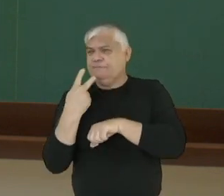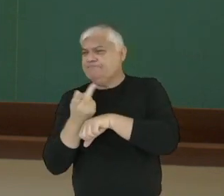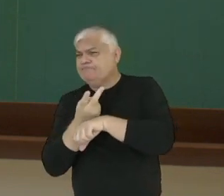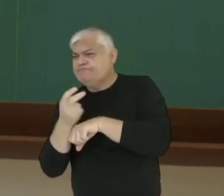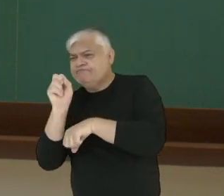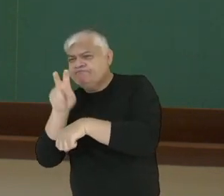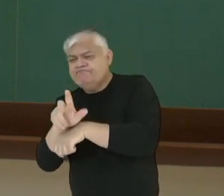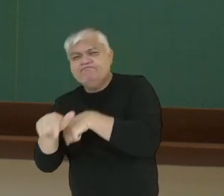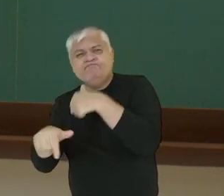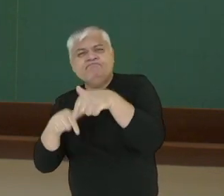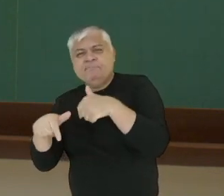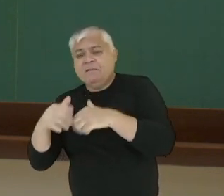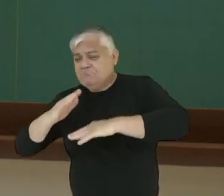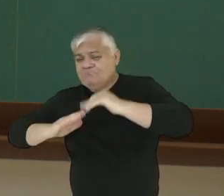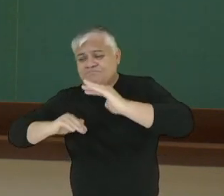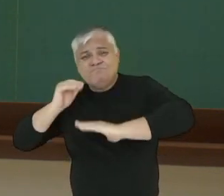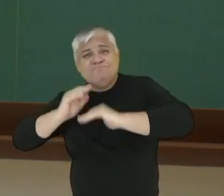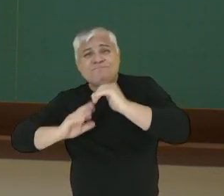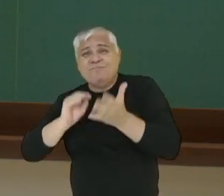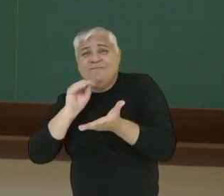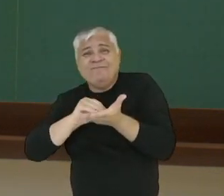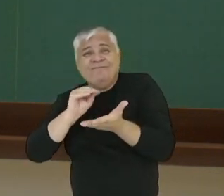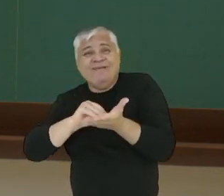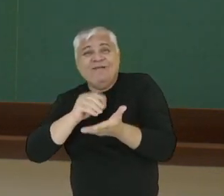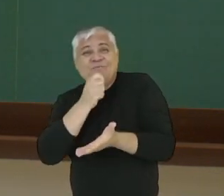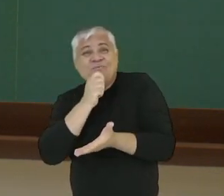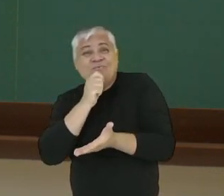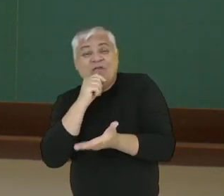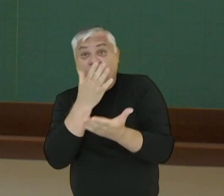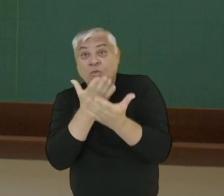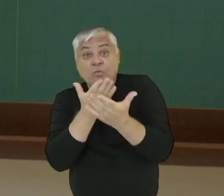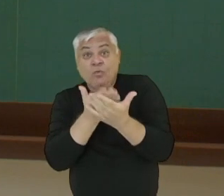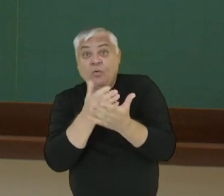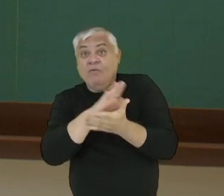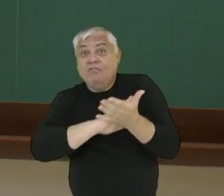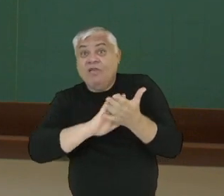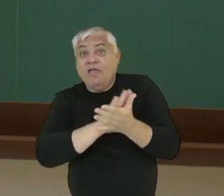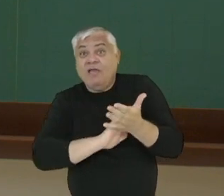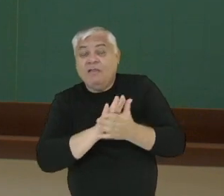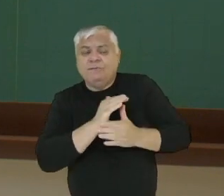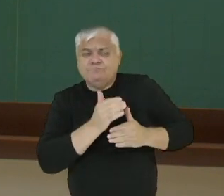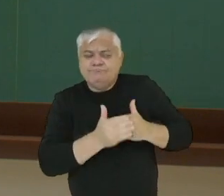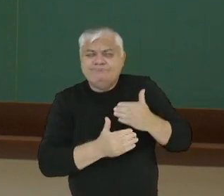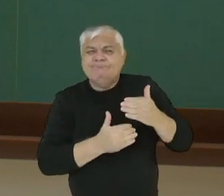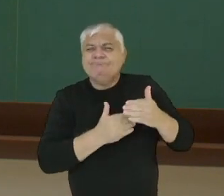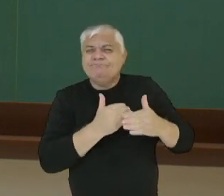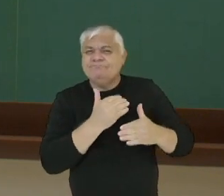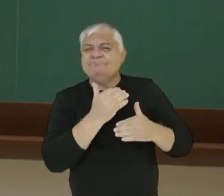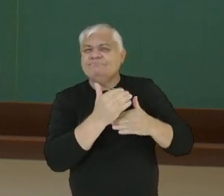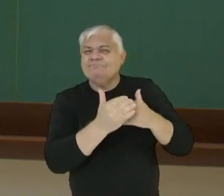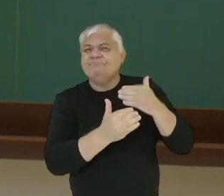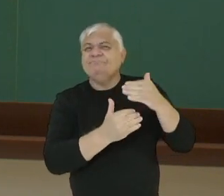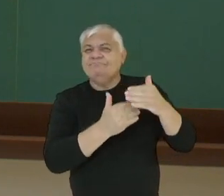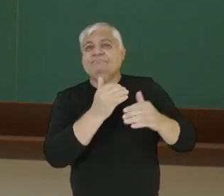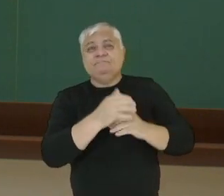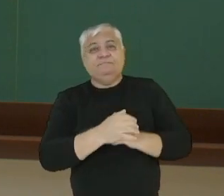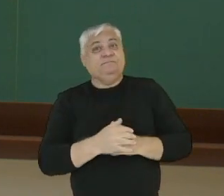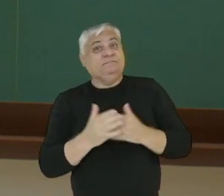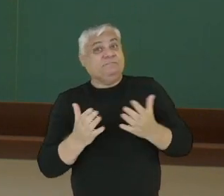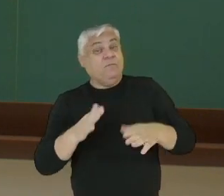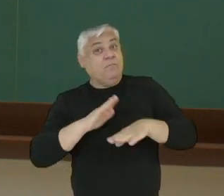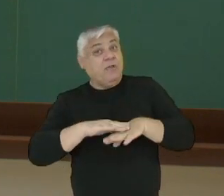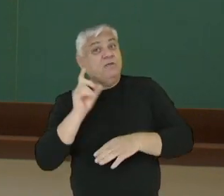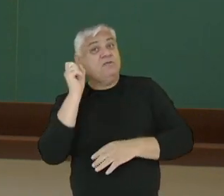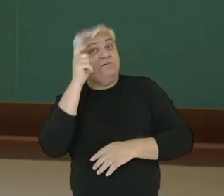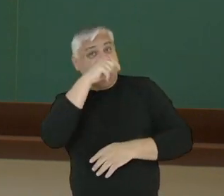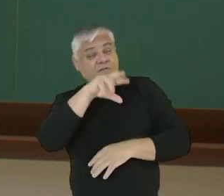não tem mão de obra qualificada, você ainda não estudou, você ainda está em processo de qualificação de mão de obra. E aí fica mais